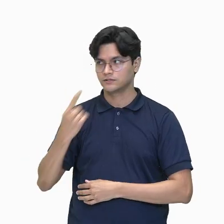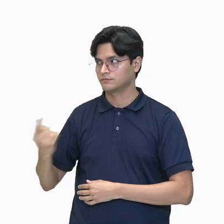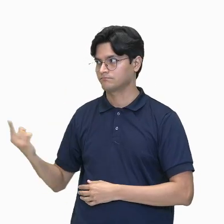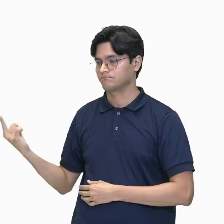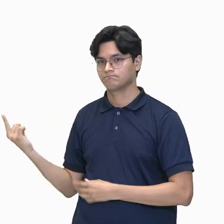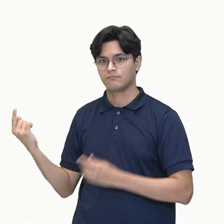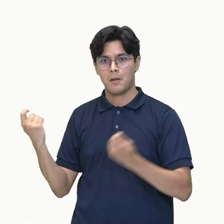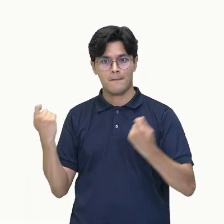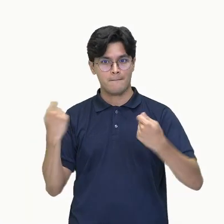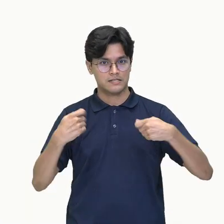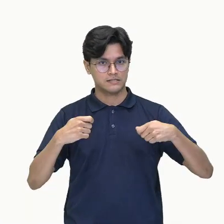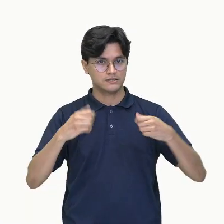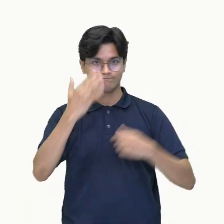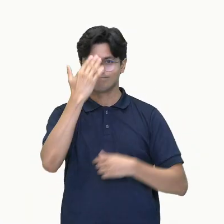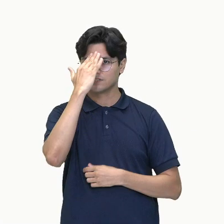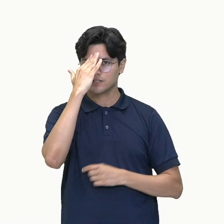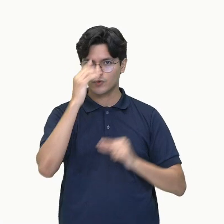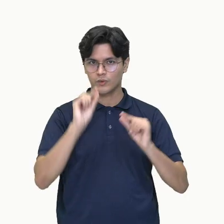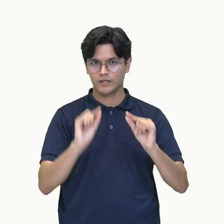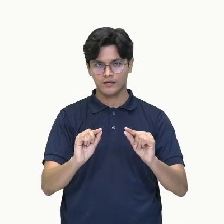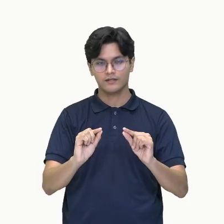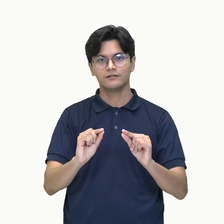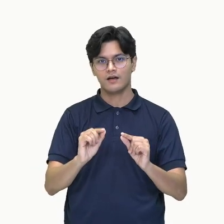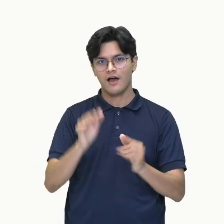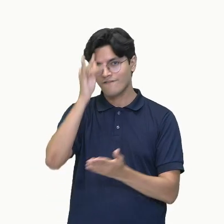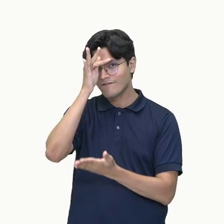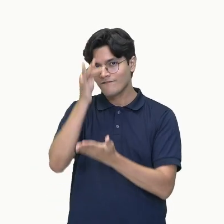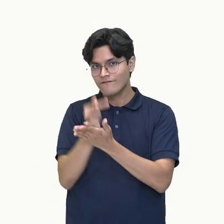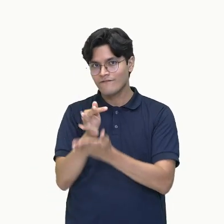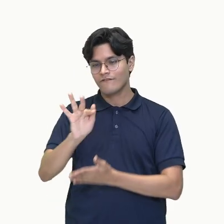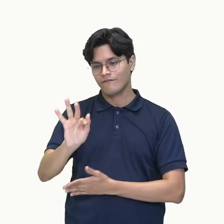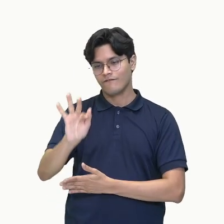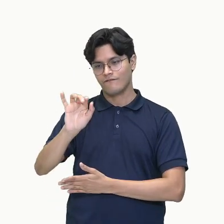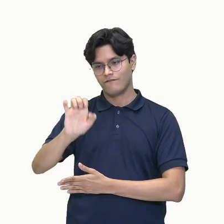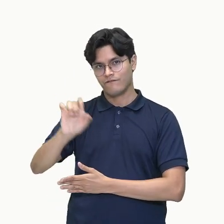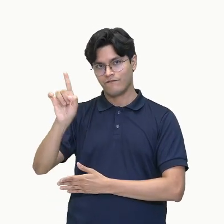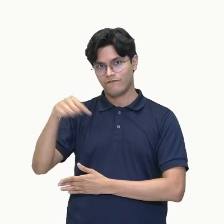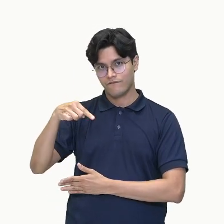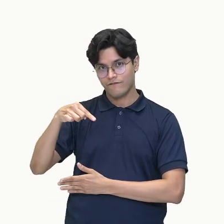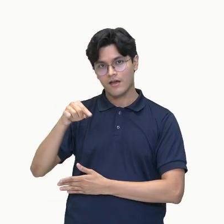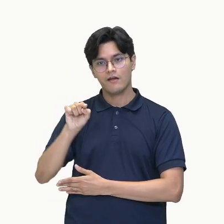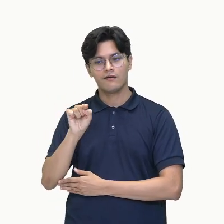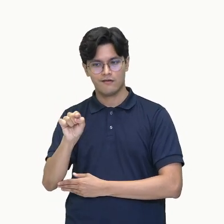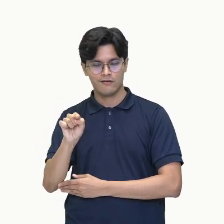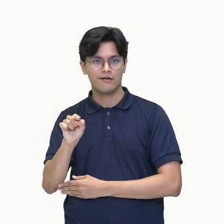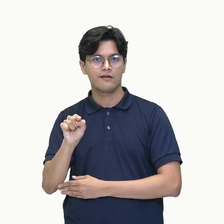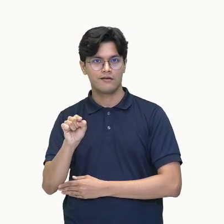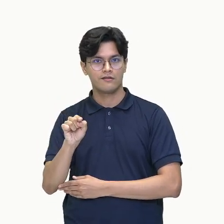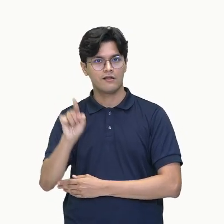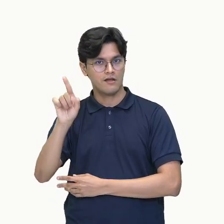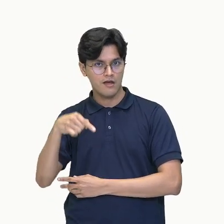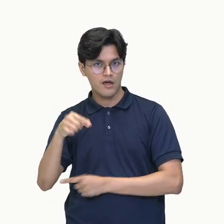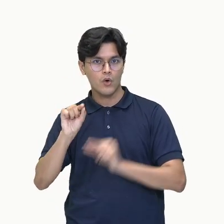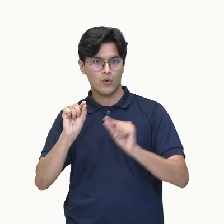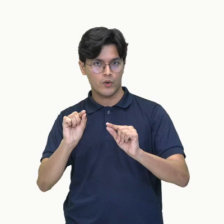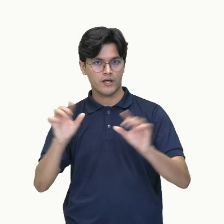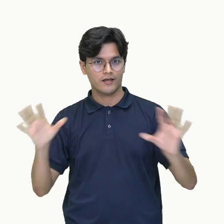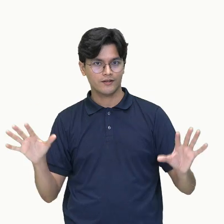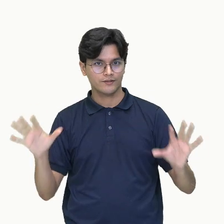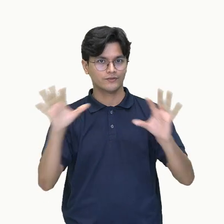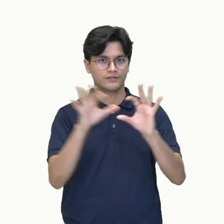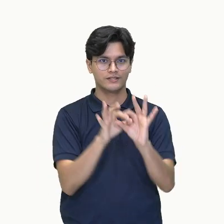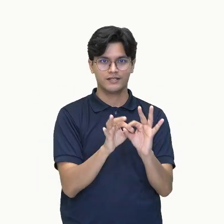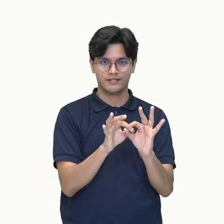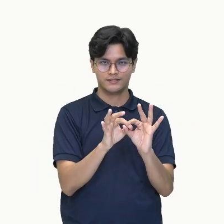o seguinte: a fé é a ponte, é o instrumento que nos